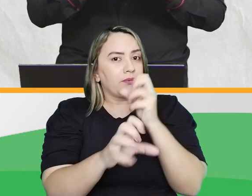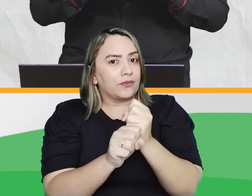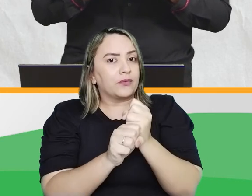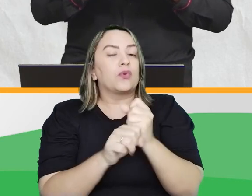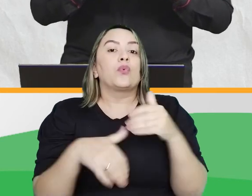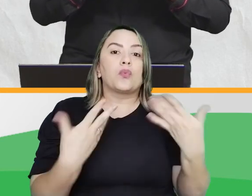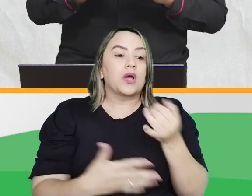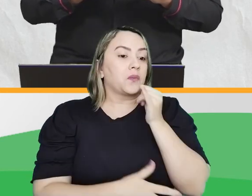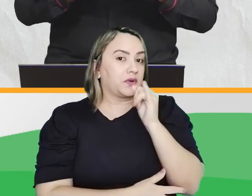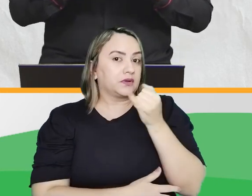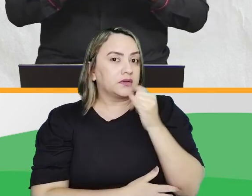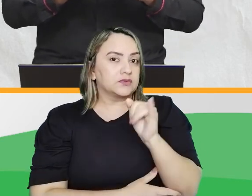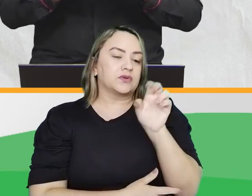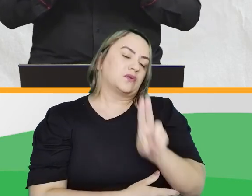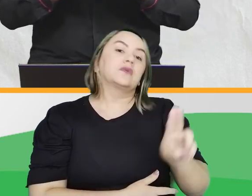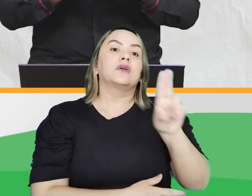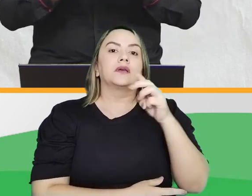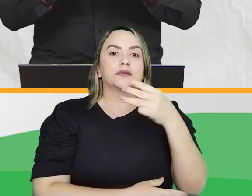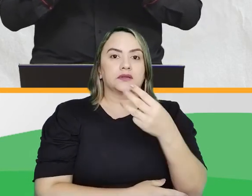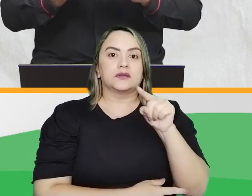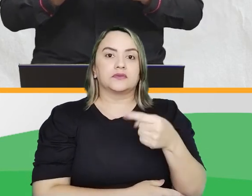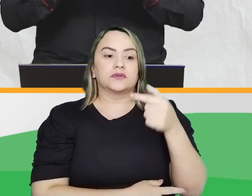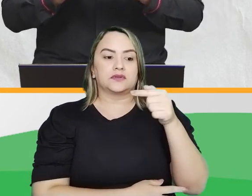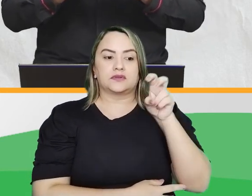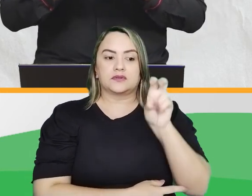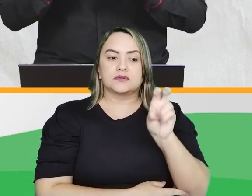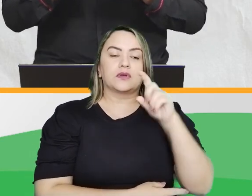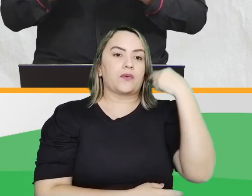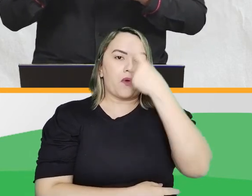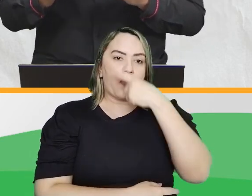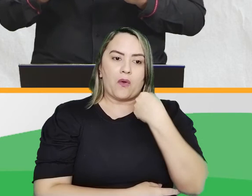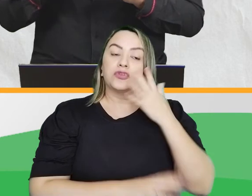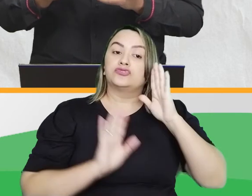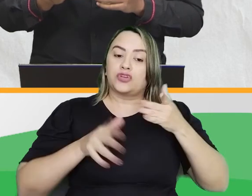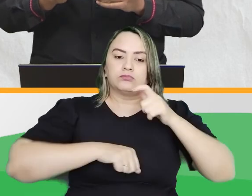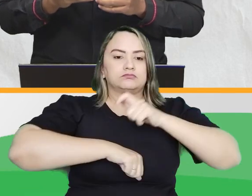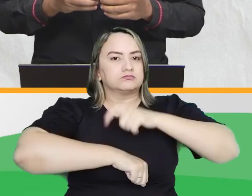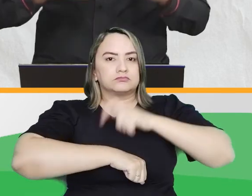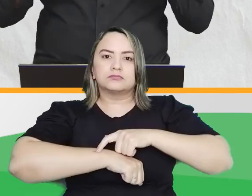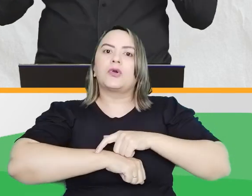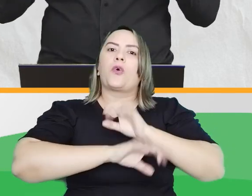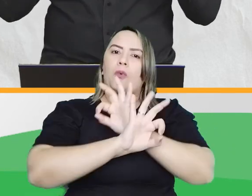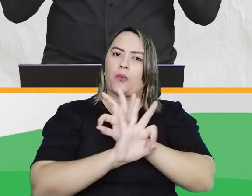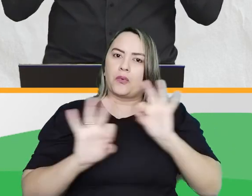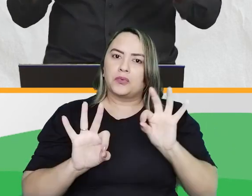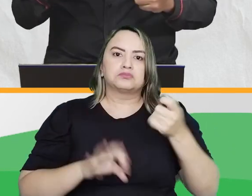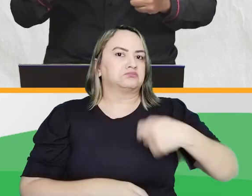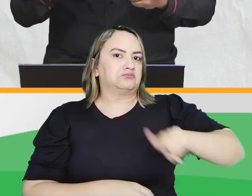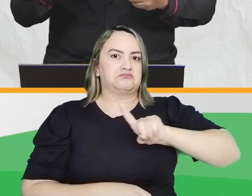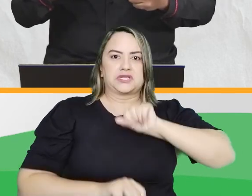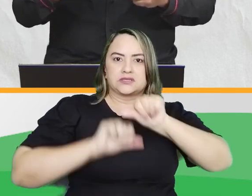calcule qual foi a energia consumida por uma lâmpada LED em 3,75 horas. Professor, o tempo já está em